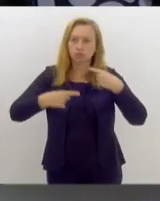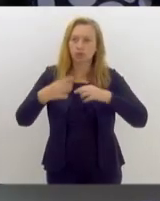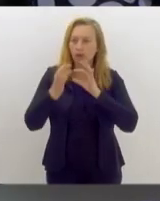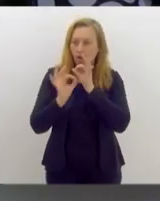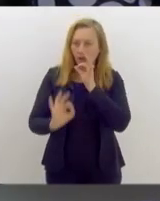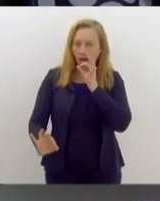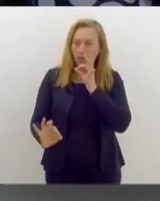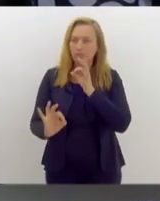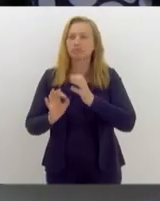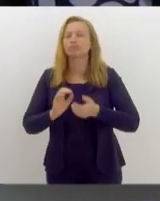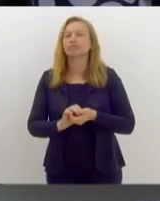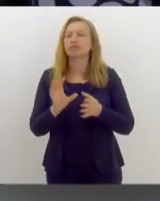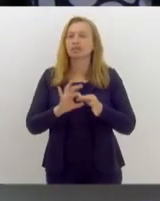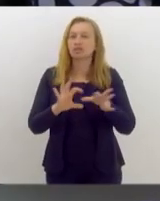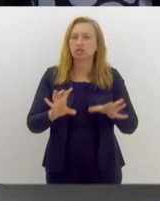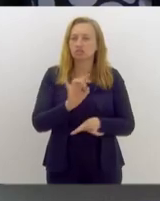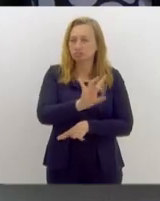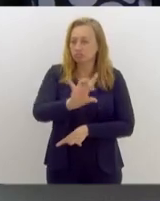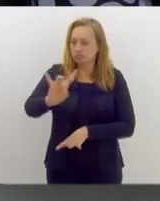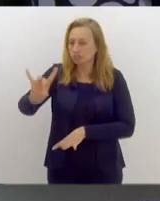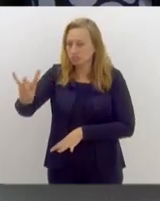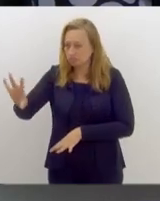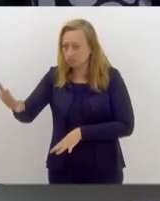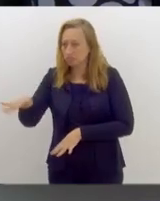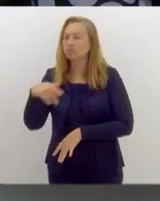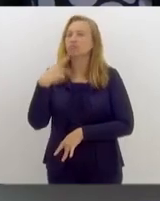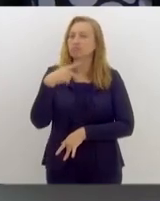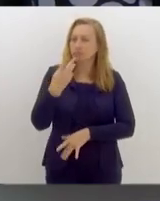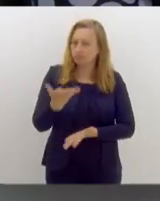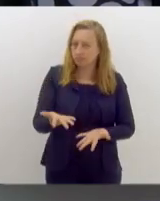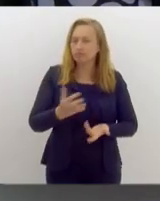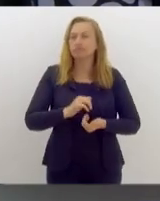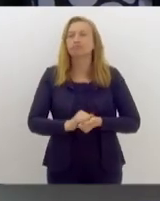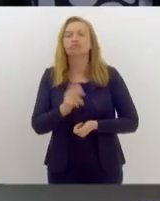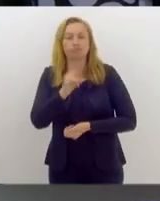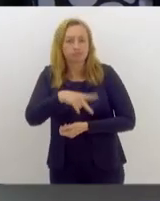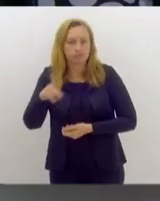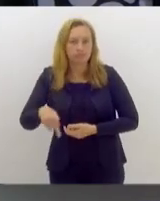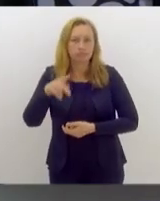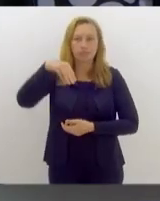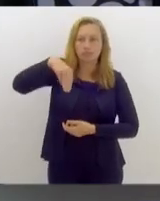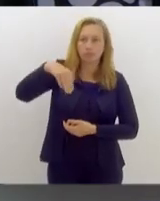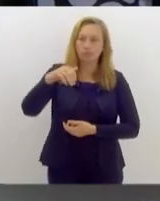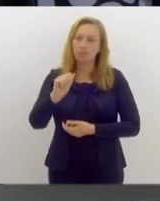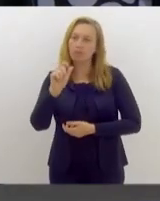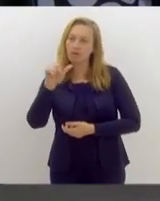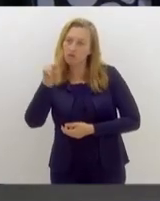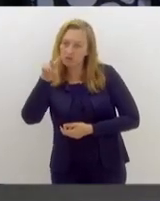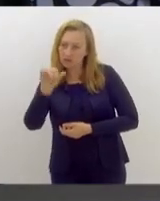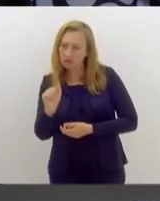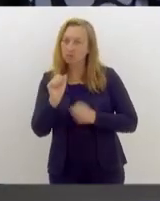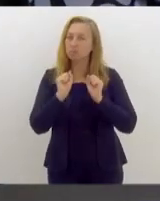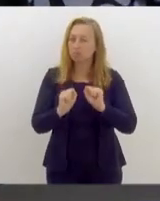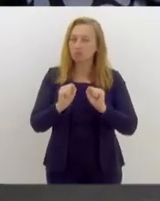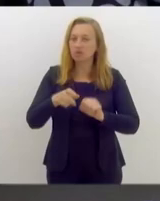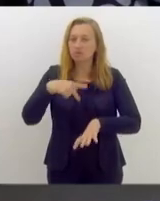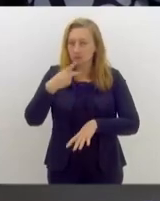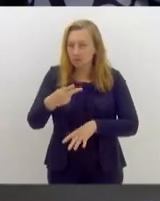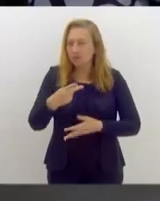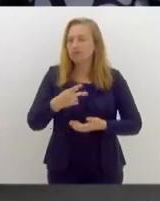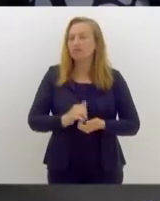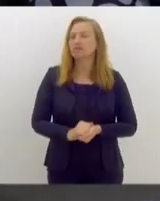para garantir que a professora Malvina, uma das representantes do Fórum Estadual de Educação, possa participar